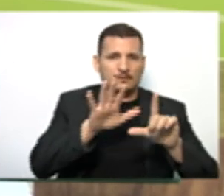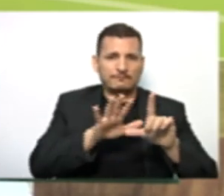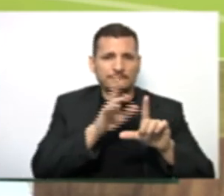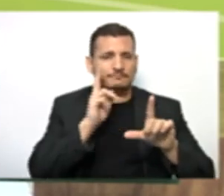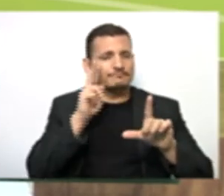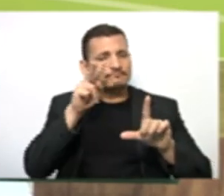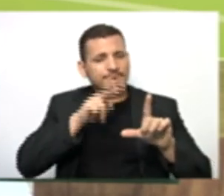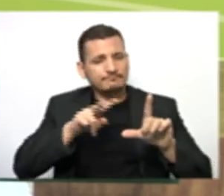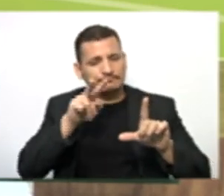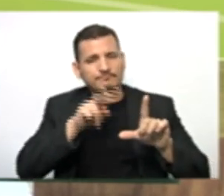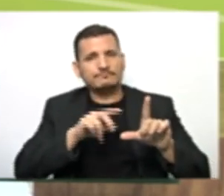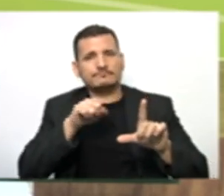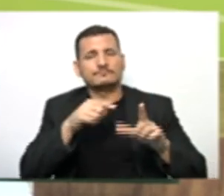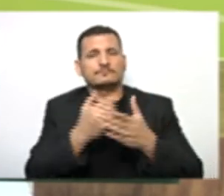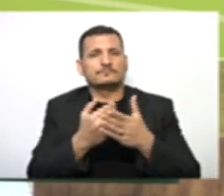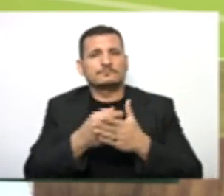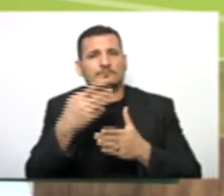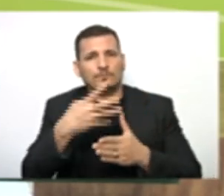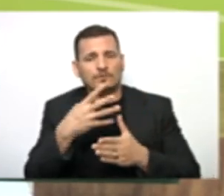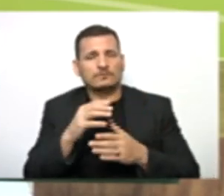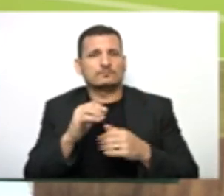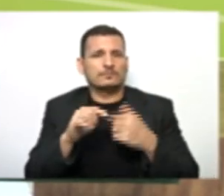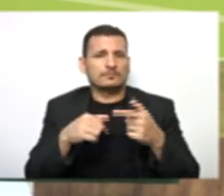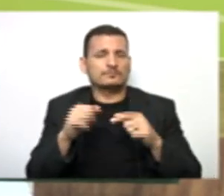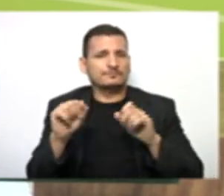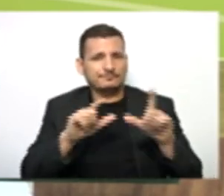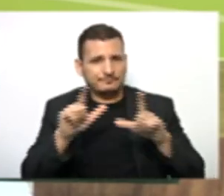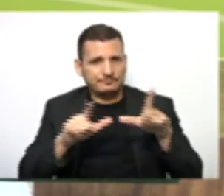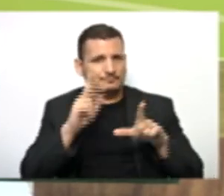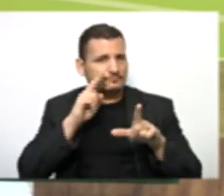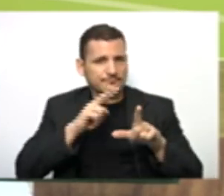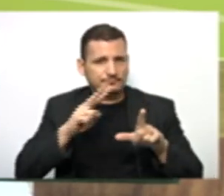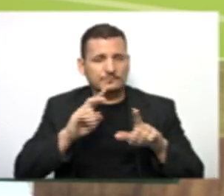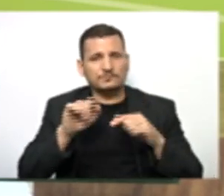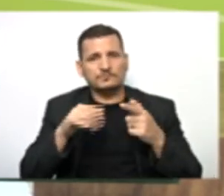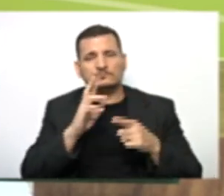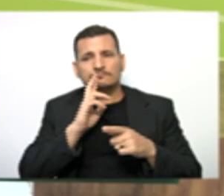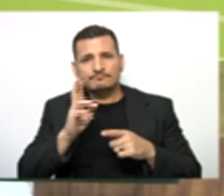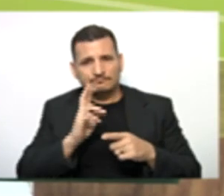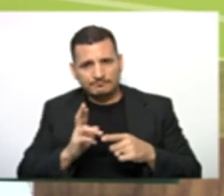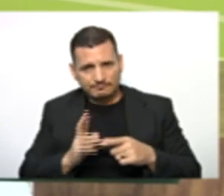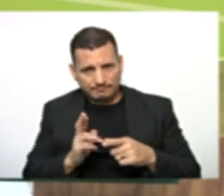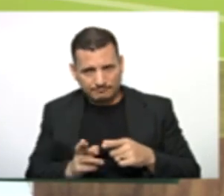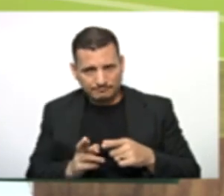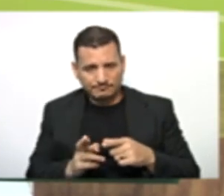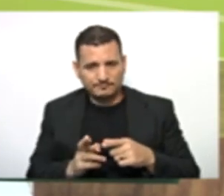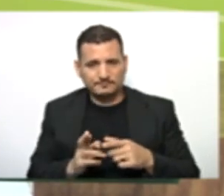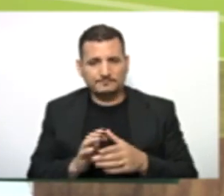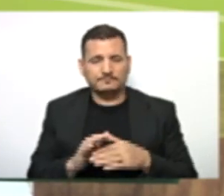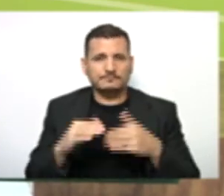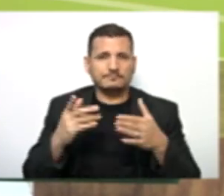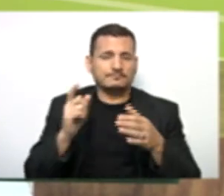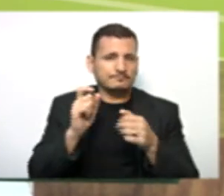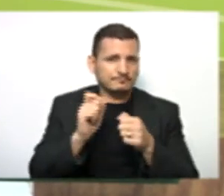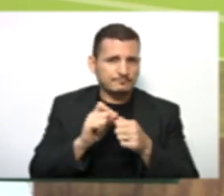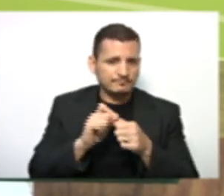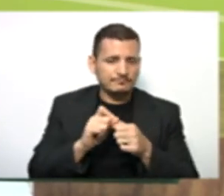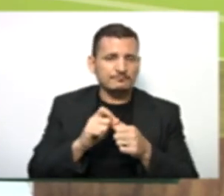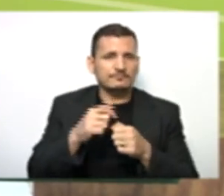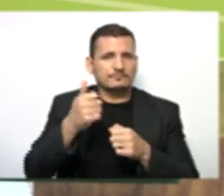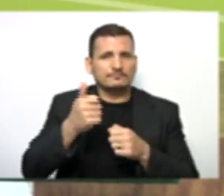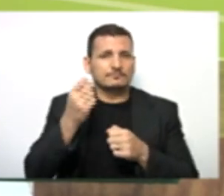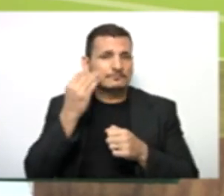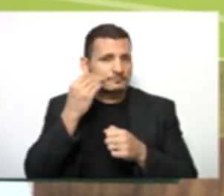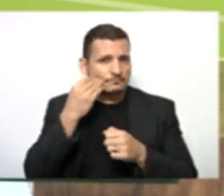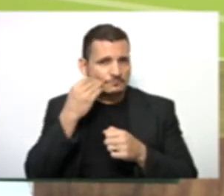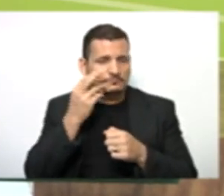visualizar a aula 4, fazer uma leitura dos slides para vocês ir respondendo ela. né? Então faz essa primeira tentativa